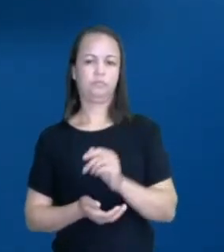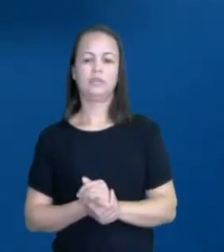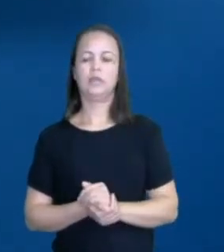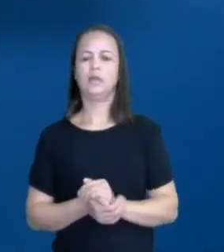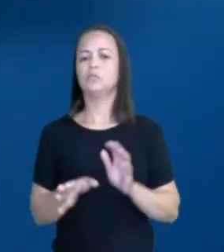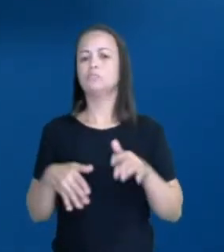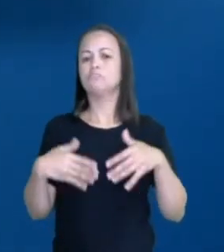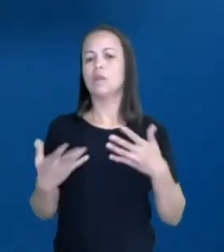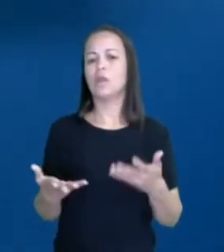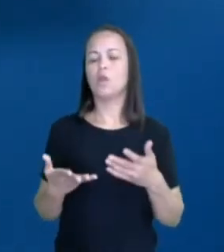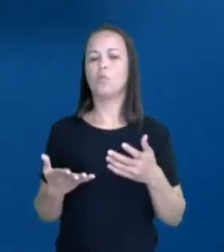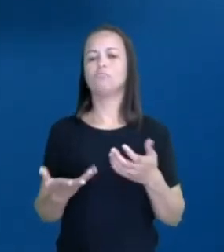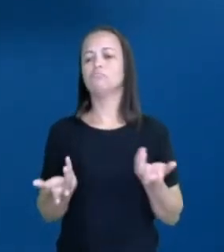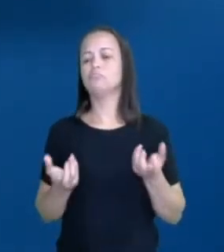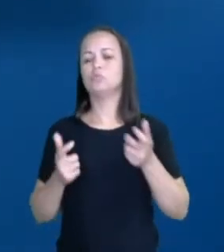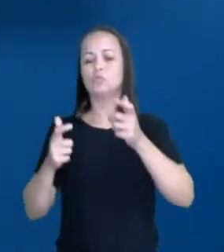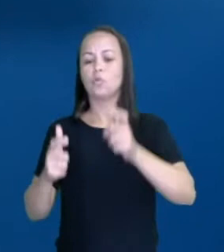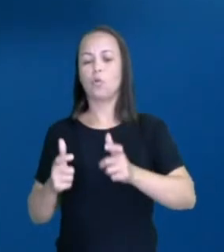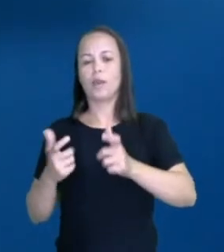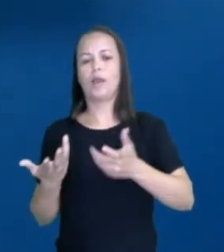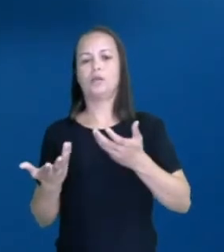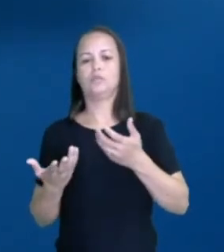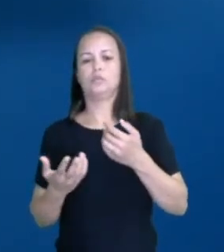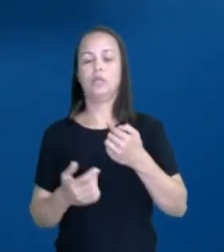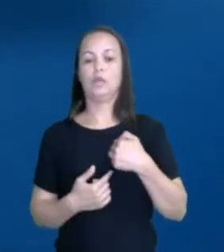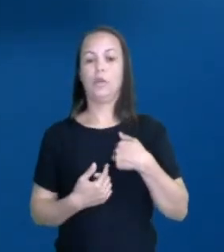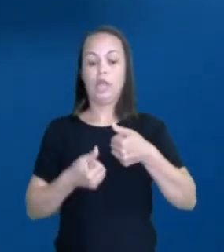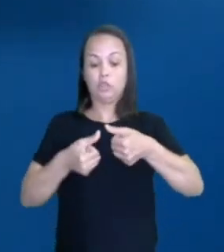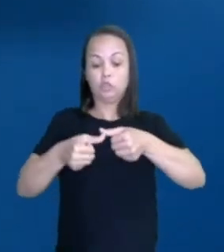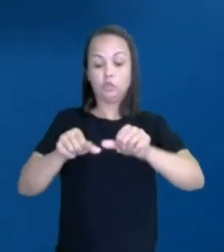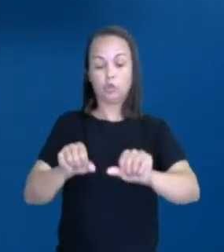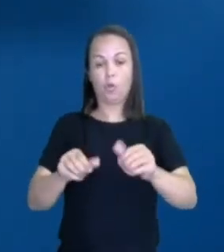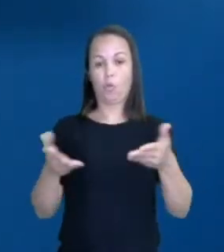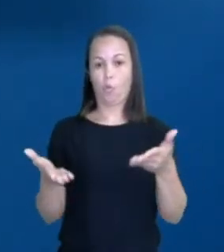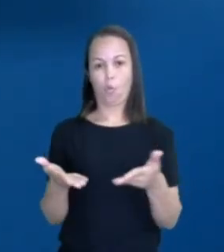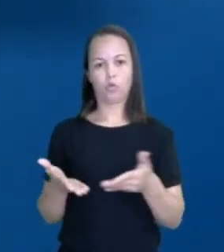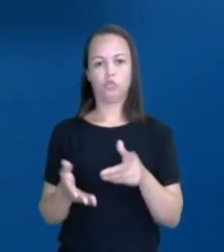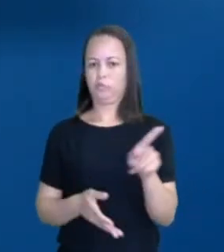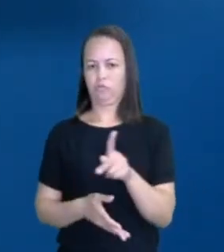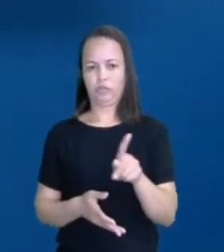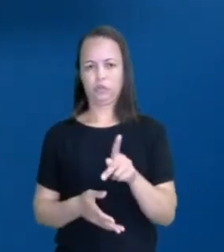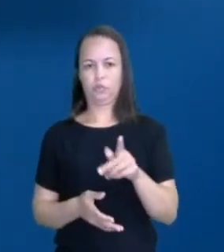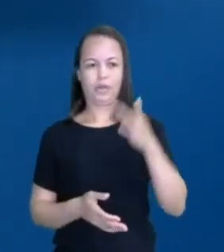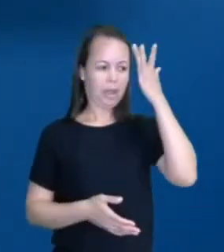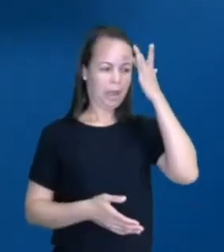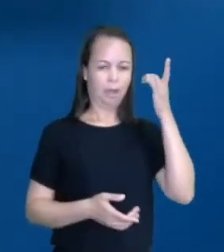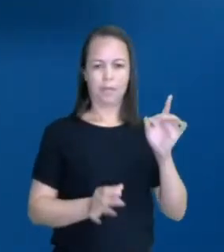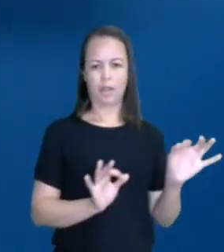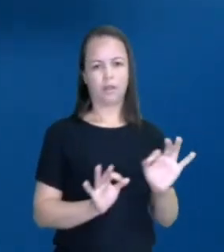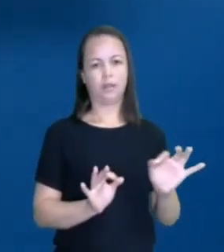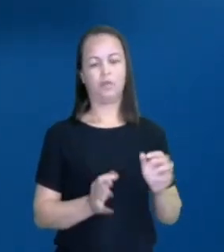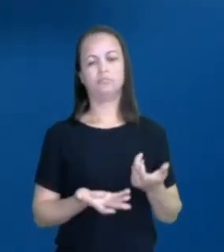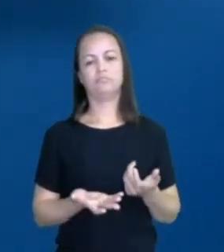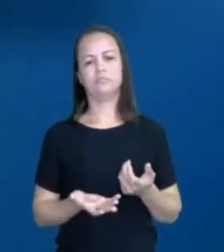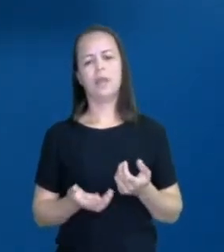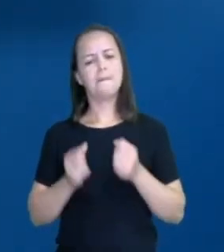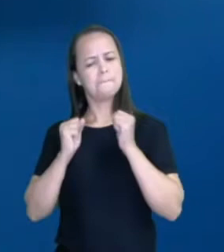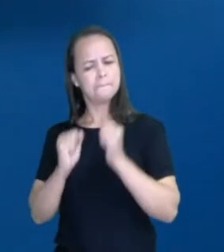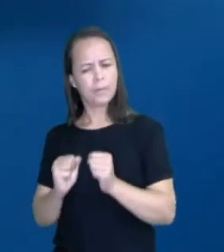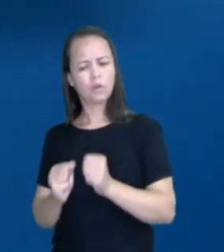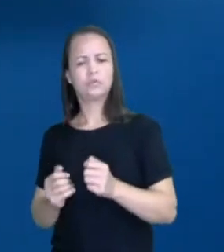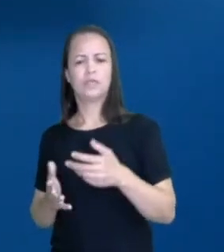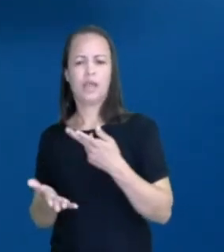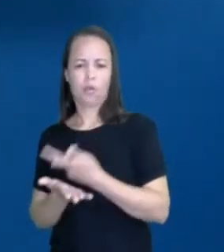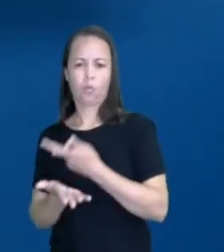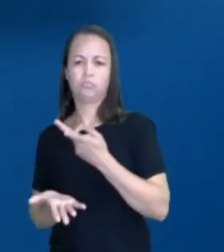um estado em que eu estou hoje professora e amanhã não. Pode ser que isso aconteça? Pode, mas quando